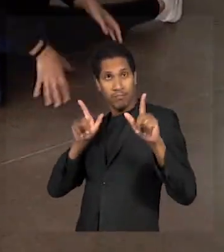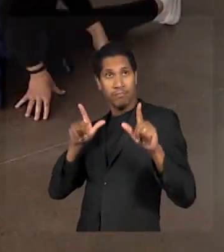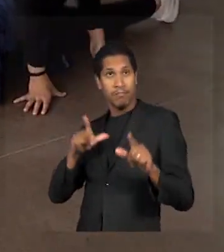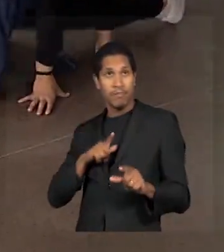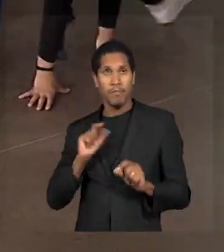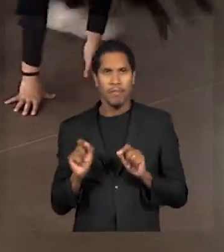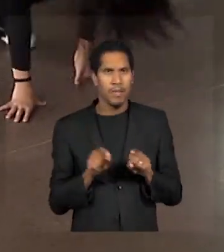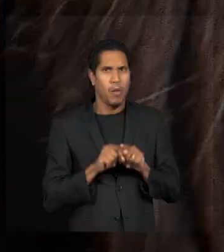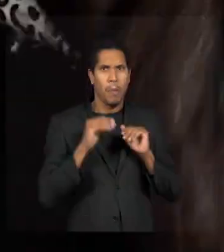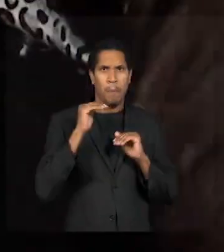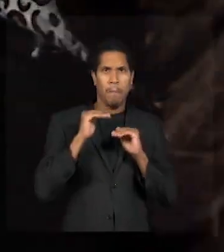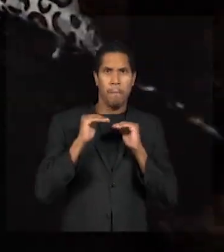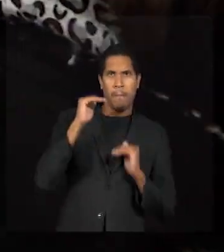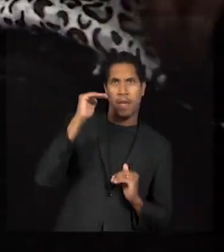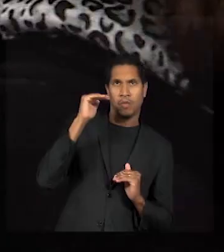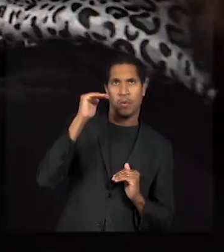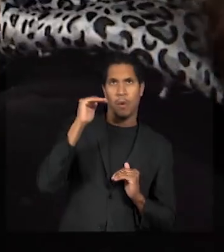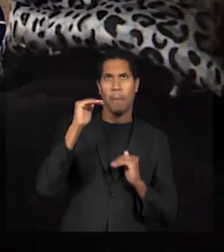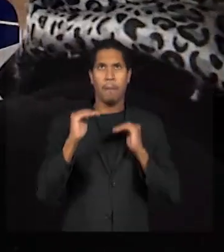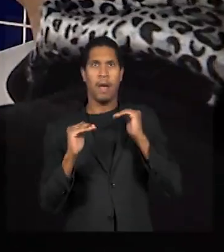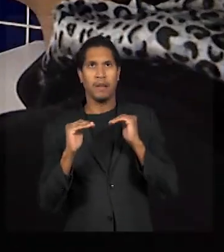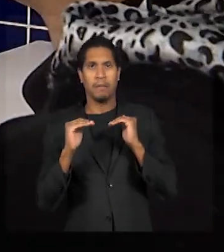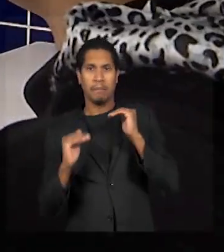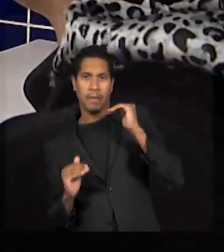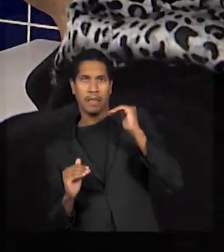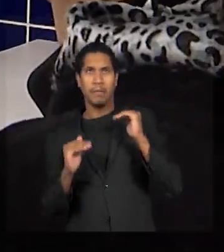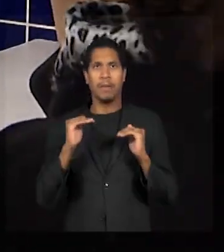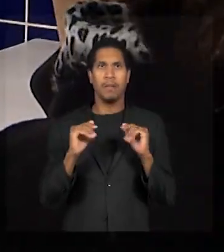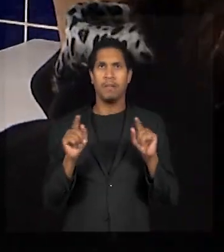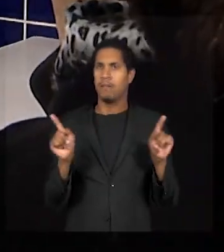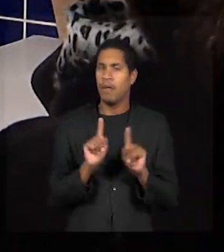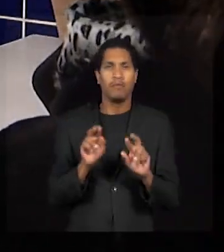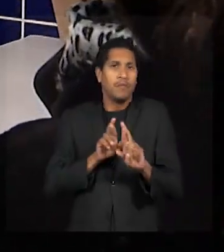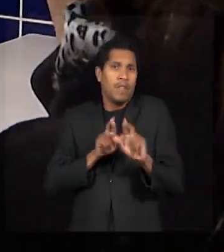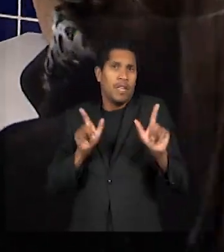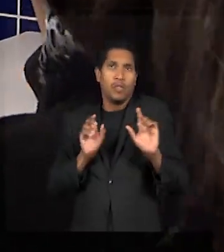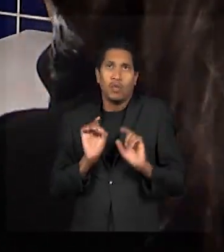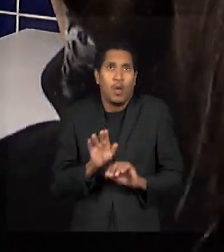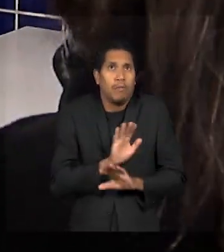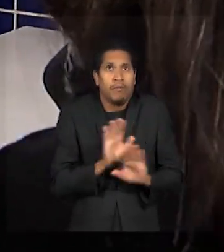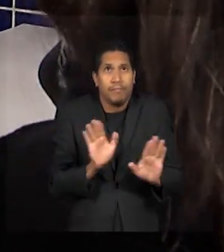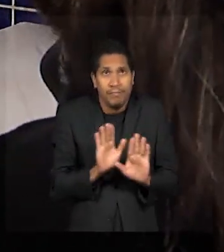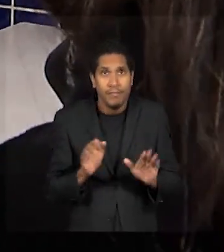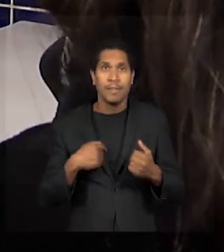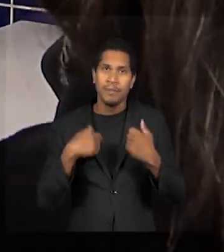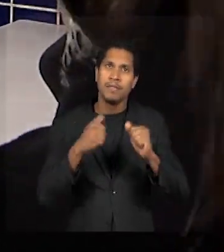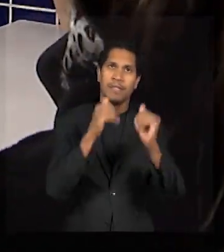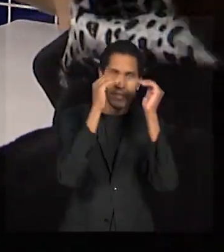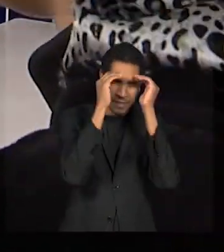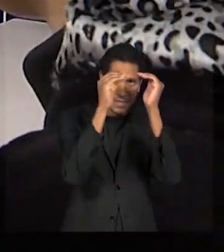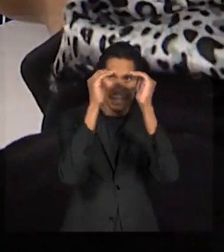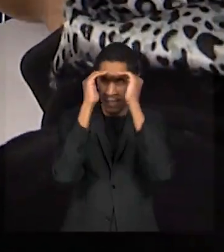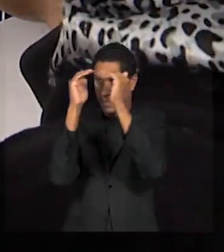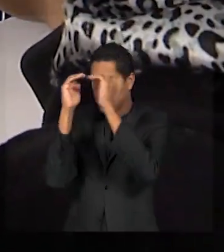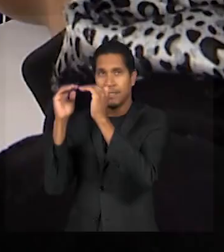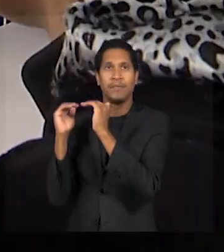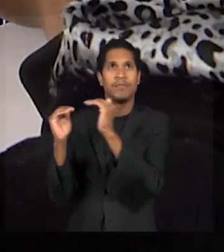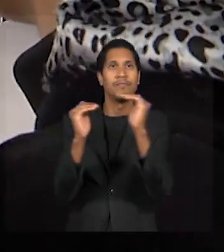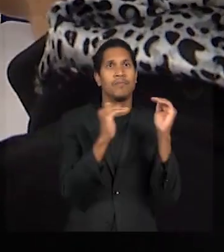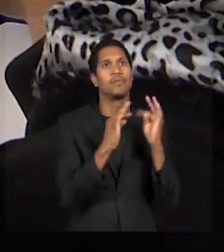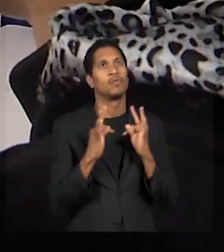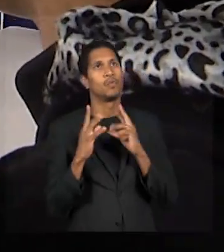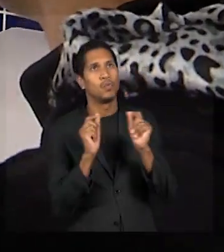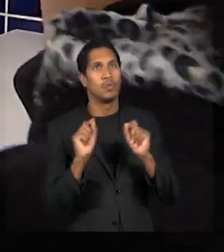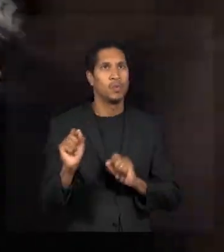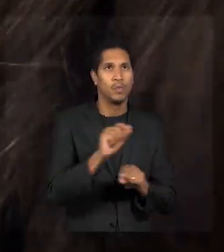não me faz menos ou mais. Me faz só diferente. Sim. E eu tenho que ser respeitado com todas